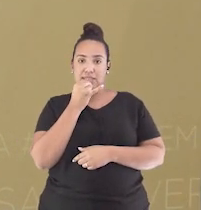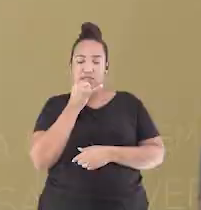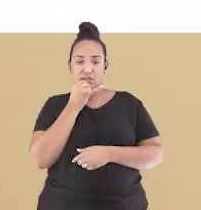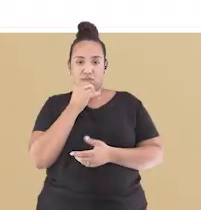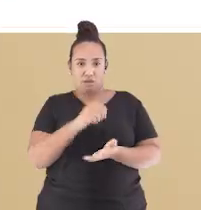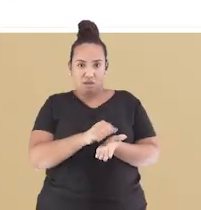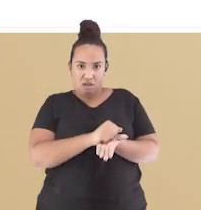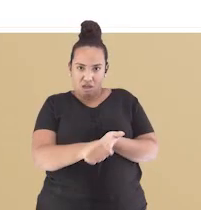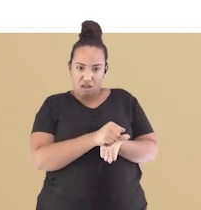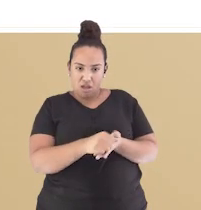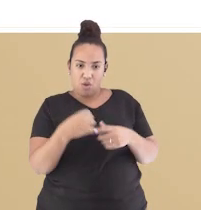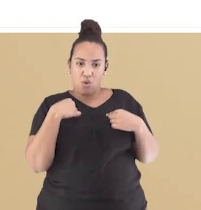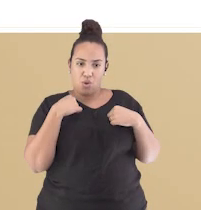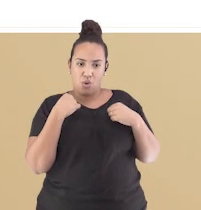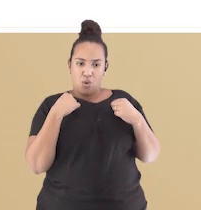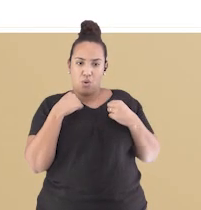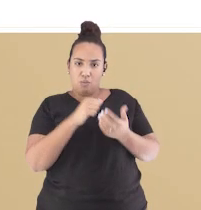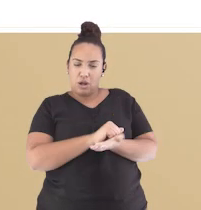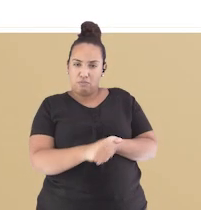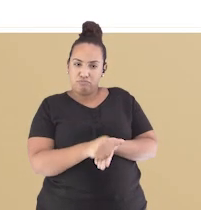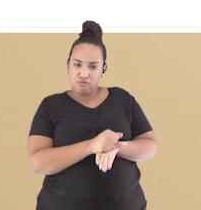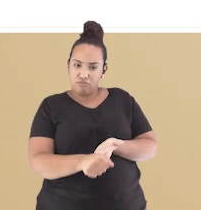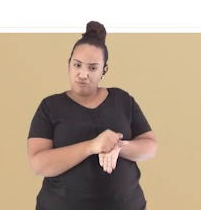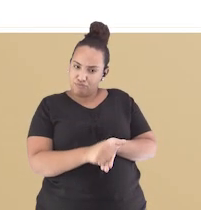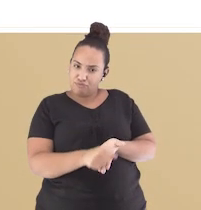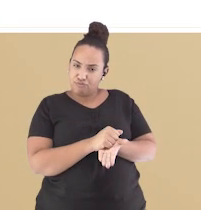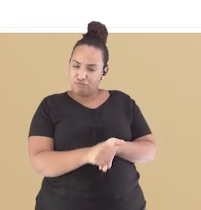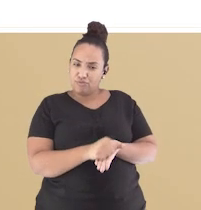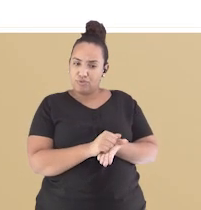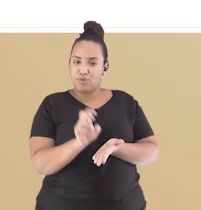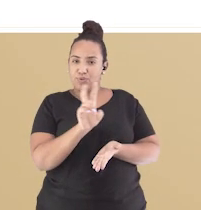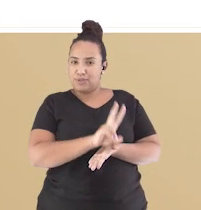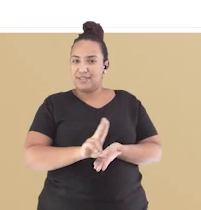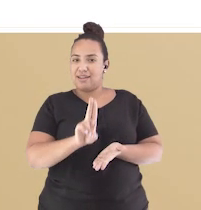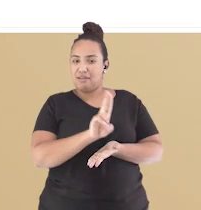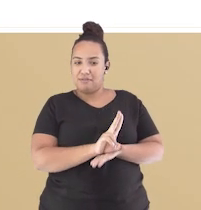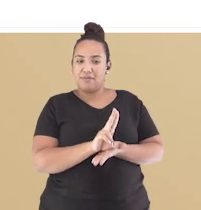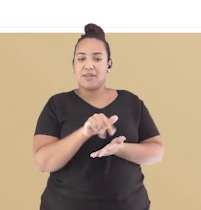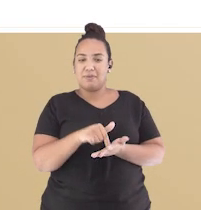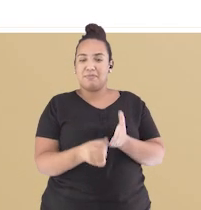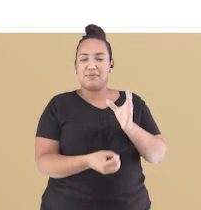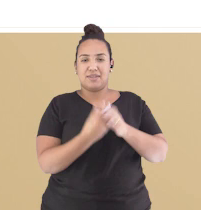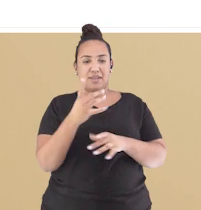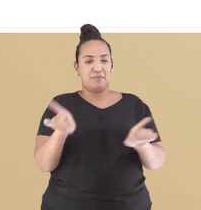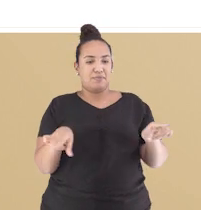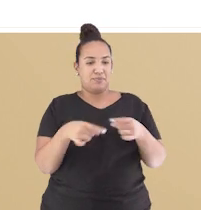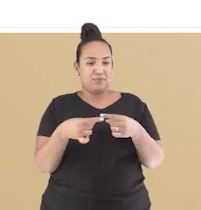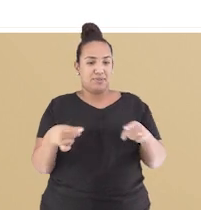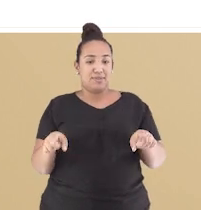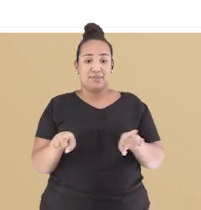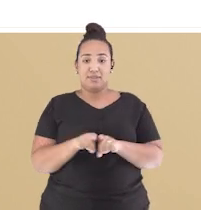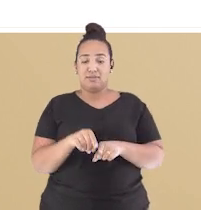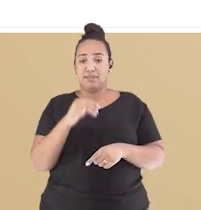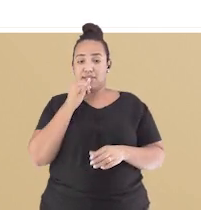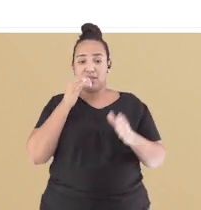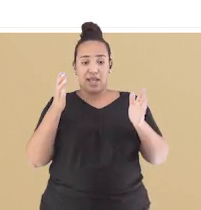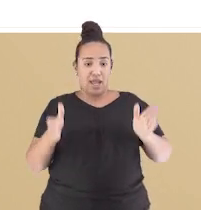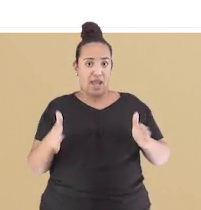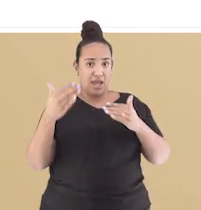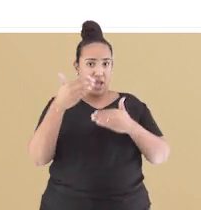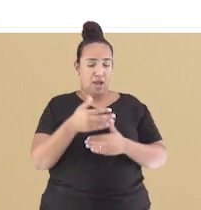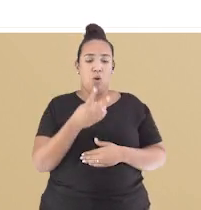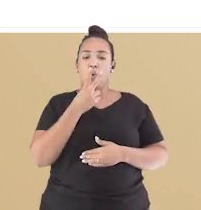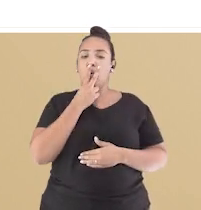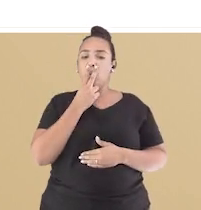tradicionais. Eles pegavam uma tábua de lavar roupa, colocavam a dedeira de metal e utilizavam como uma percussão.